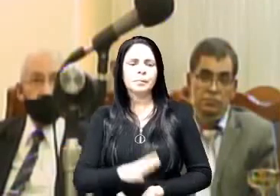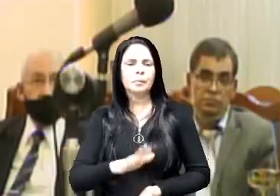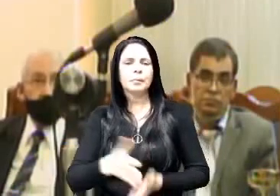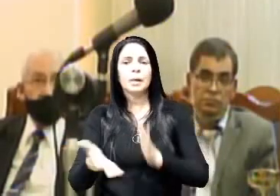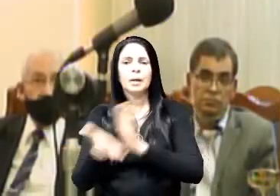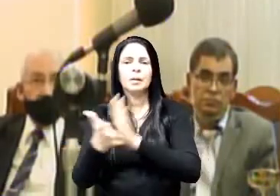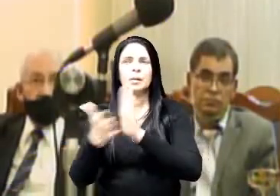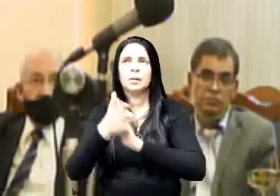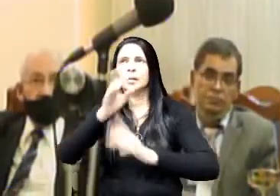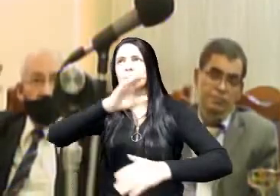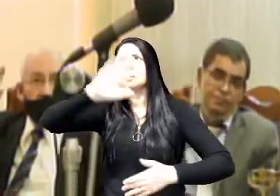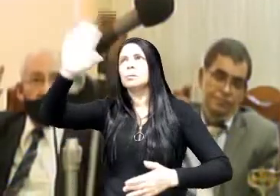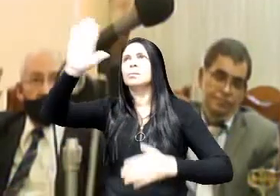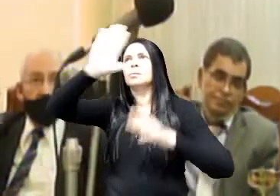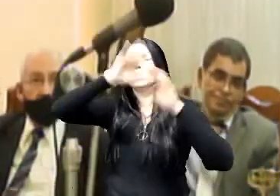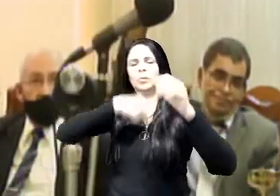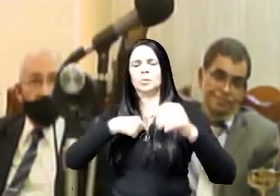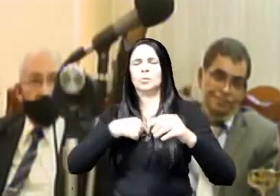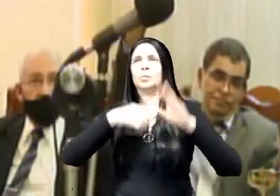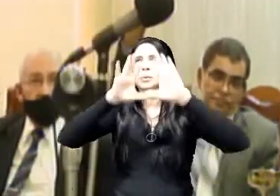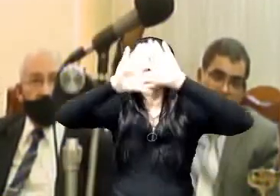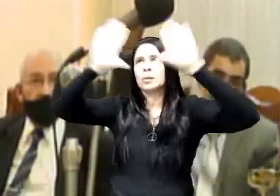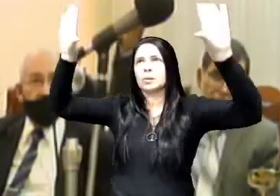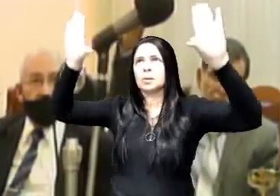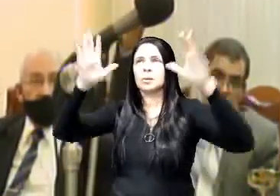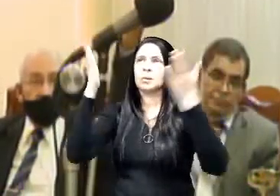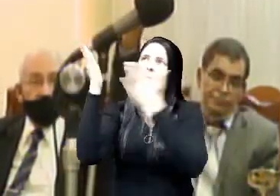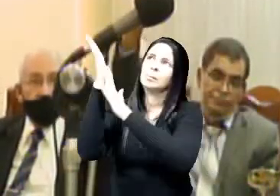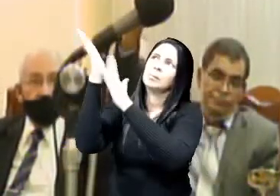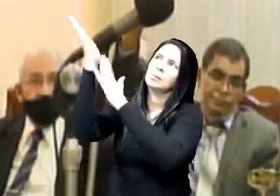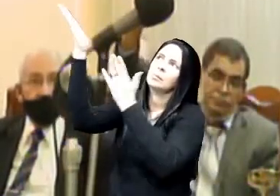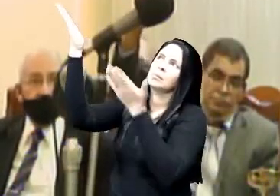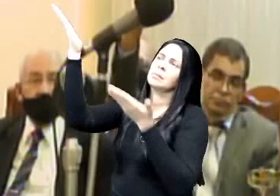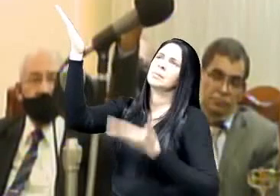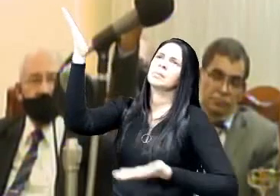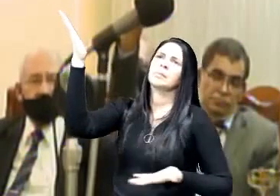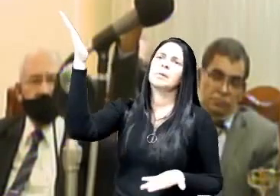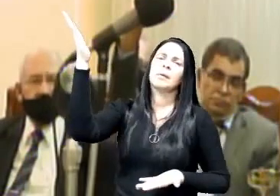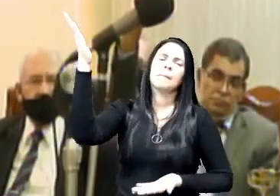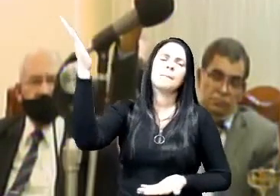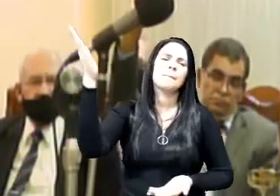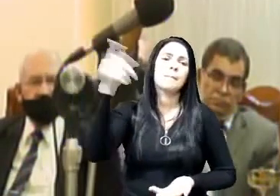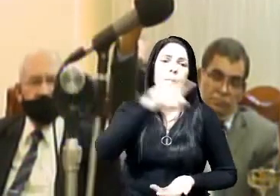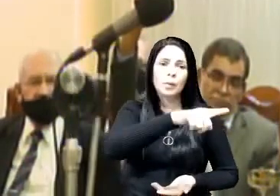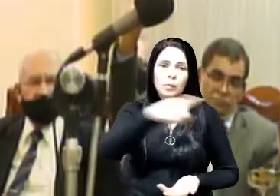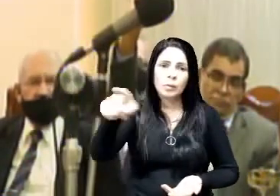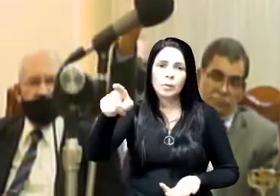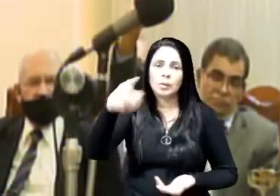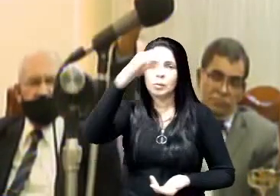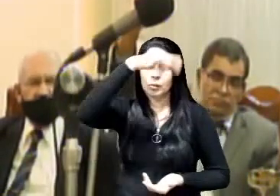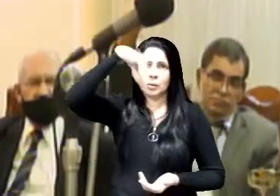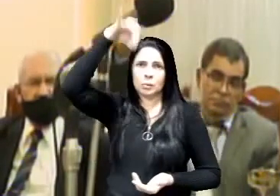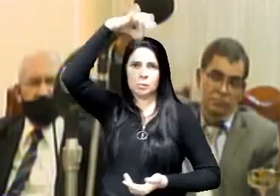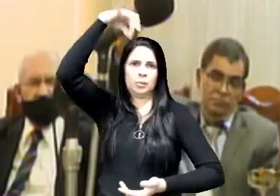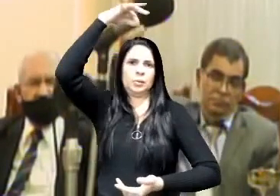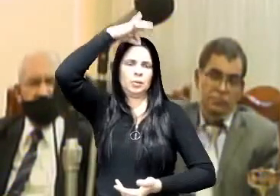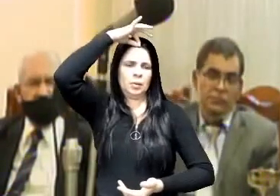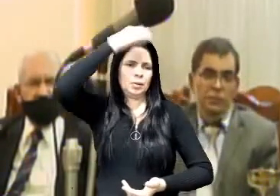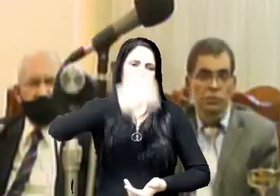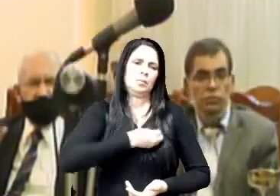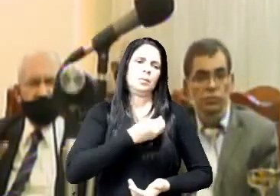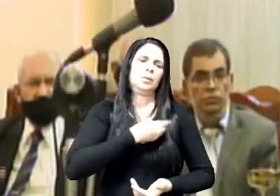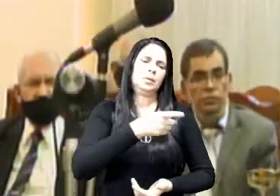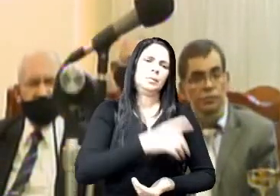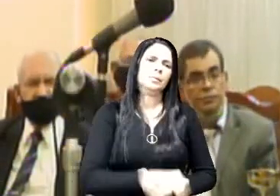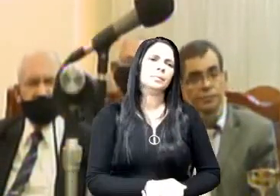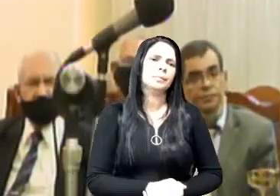Levante a mão comigo para o céu. Sobre vós repousa o Espírito da glória. Sobre vós repousa o Espírito da